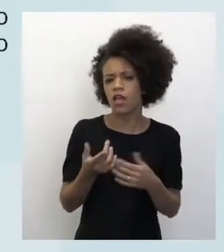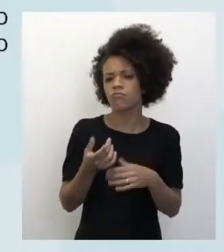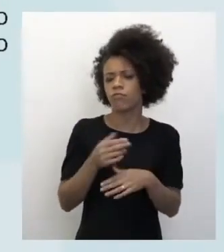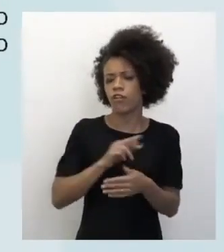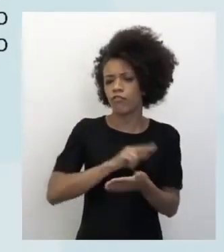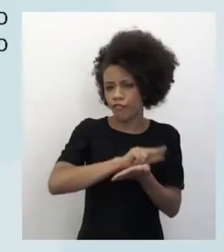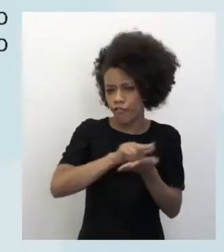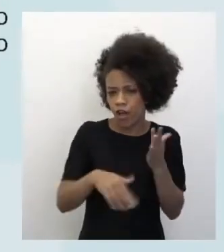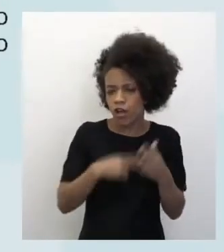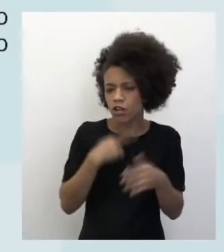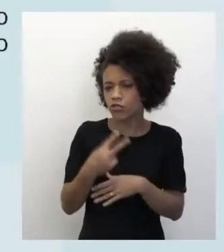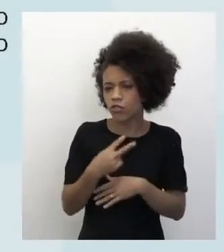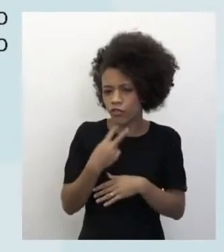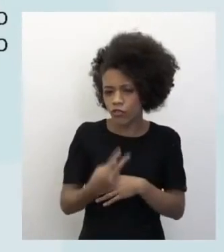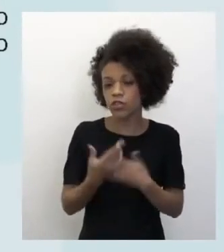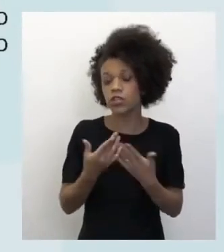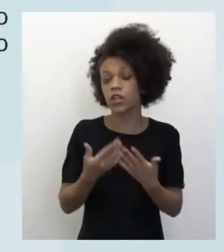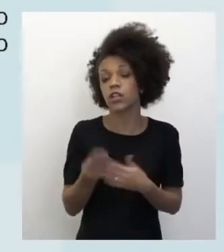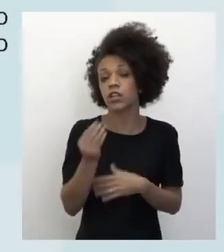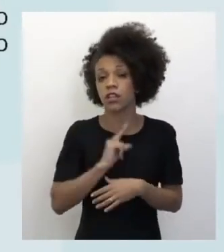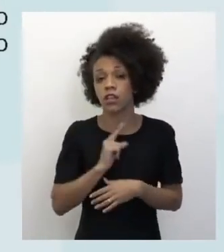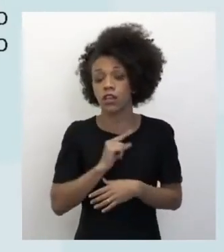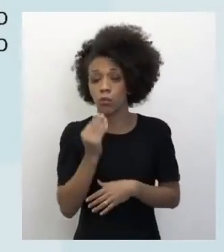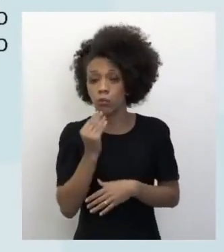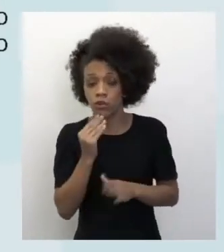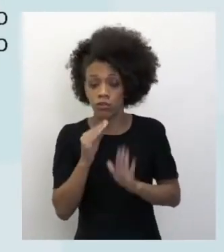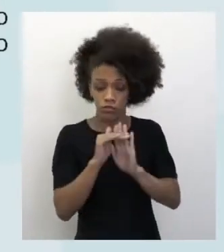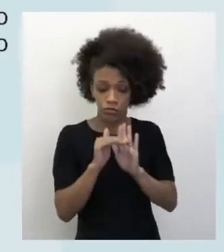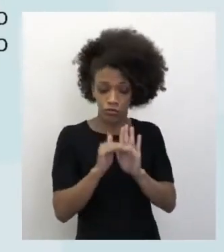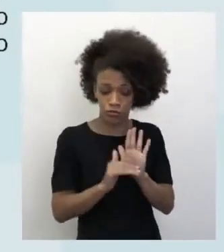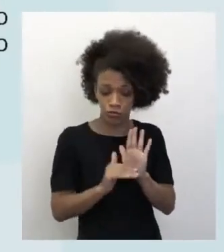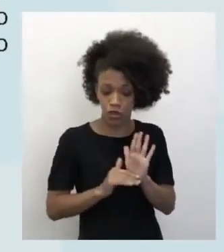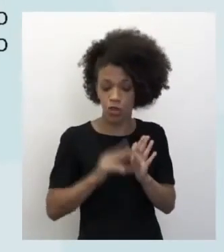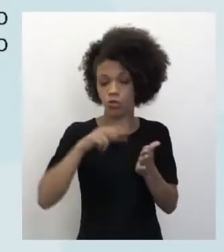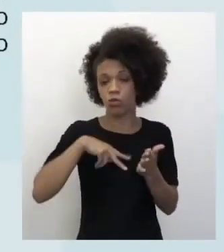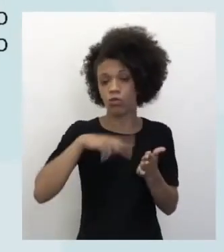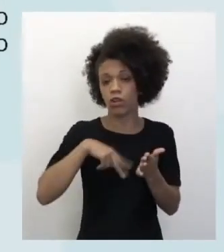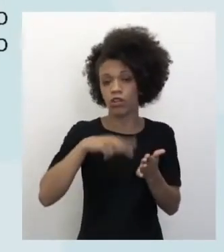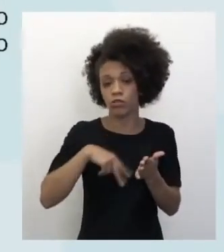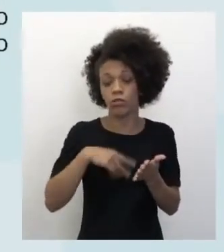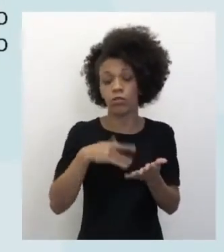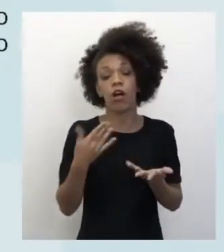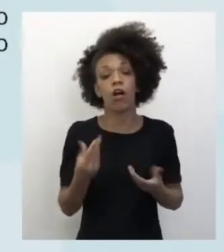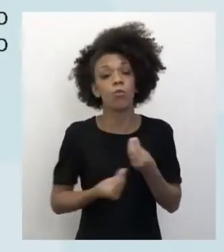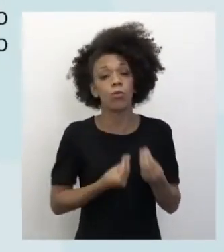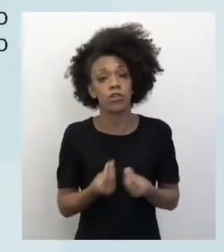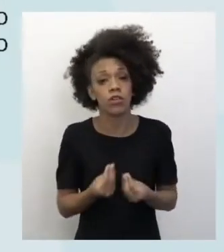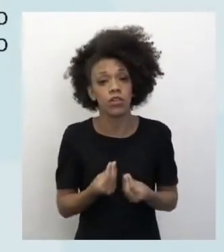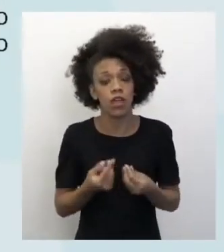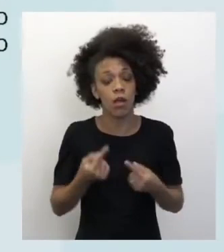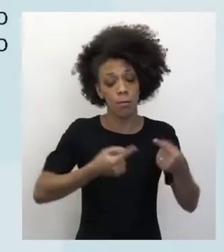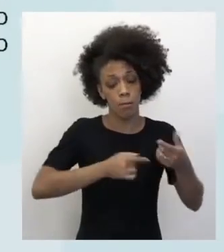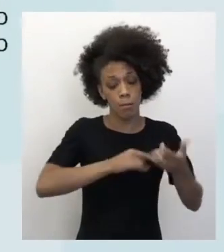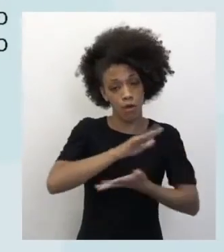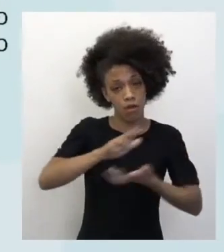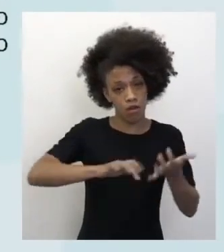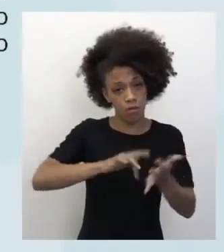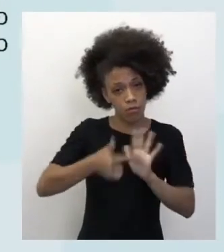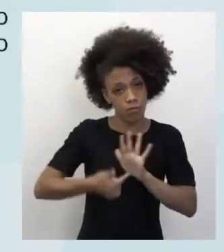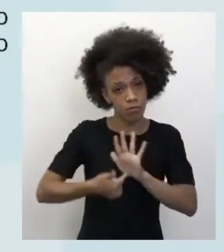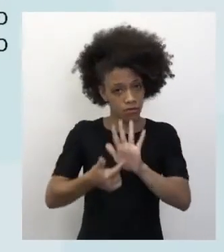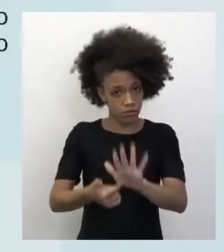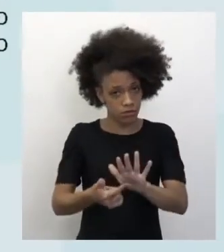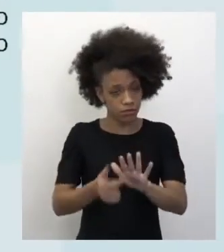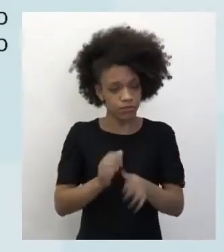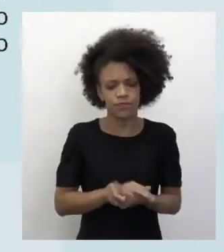vozes que oportunizam a construção do posicionamento do leitor em relação à questão polêmica apresentada.